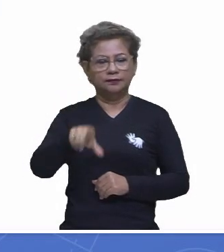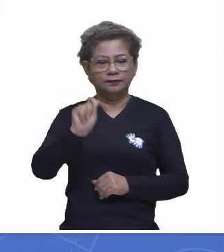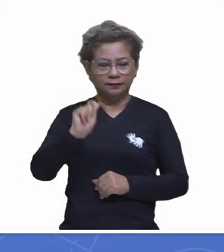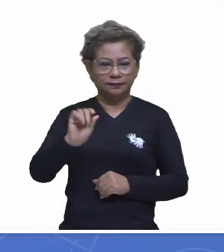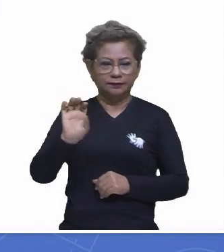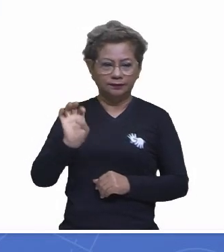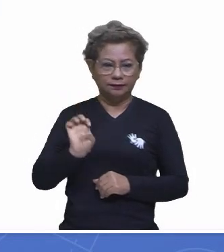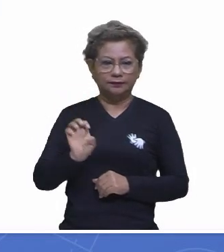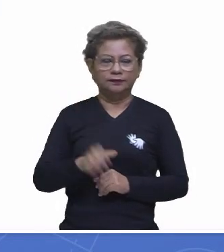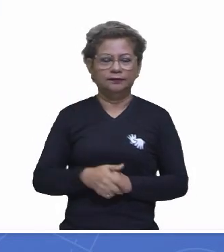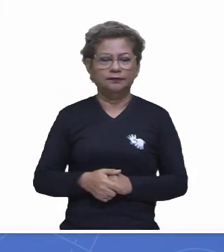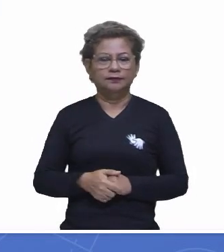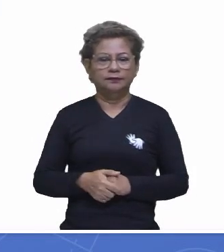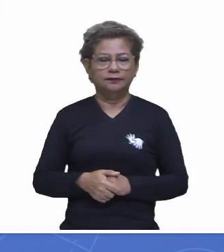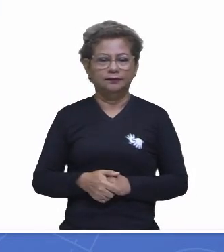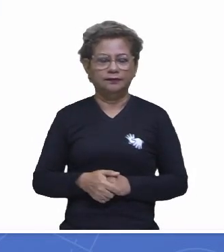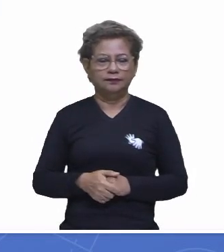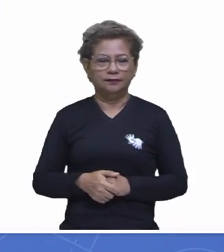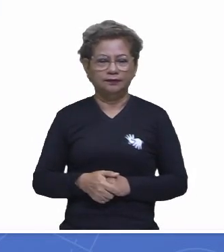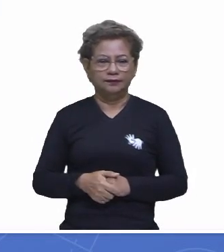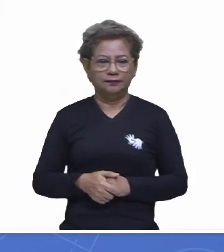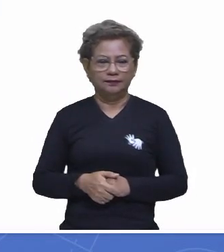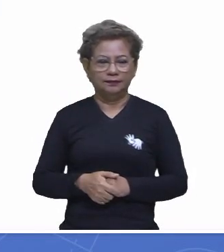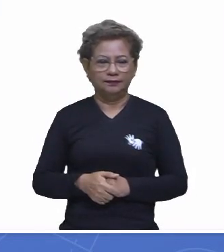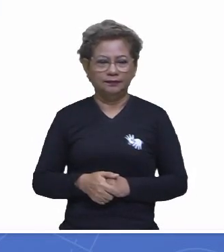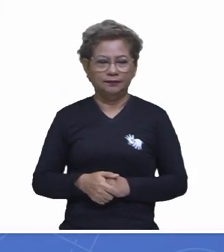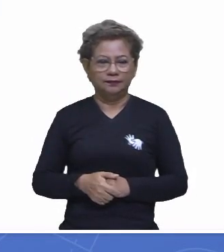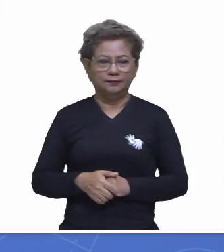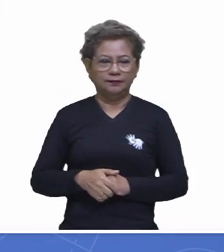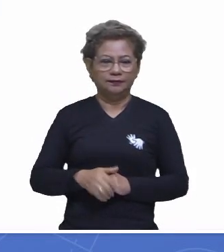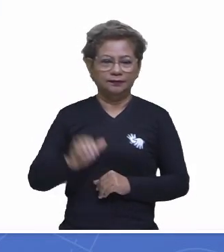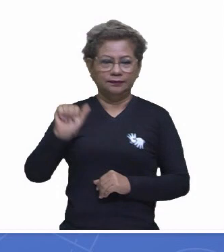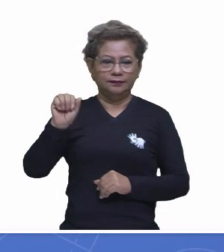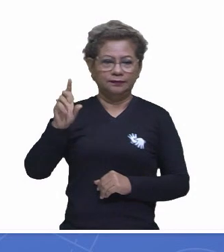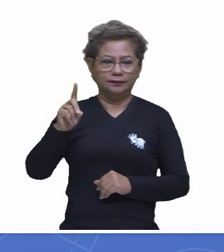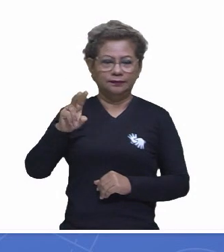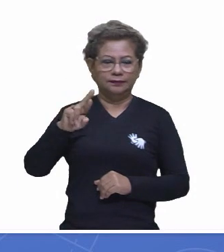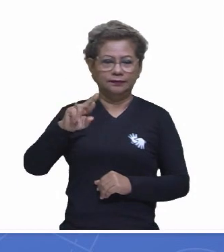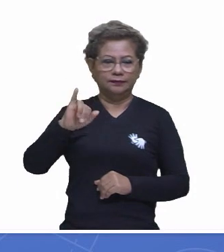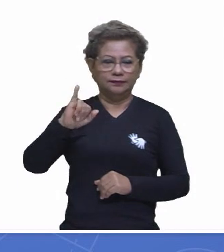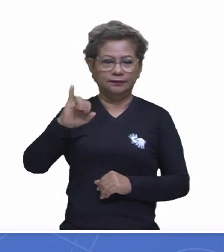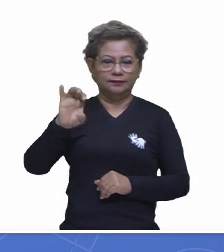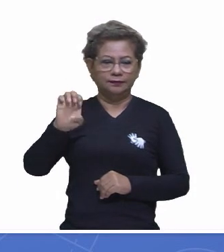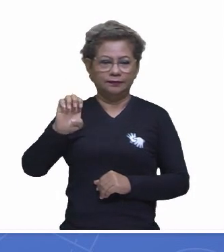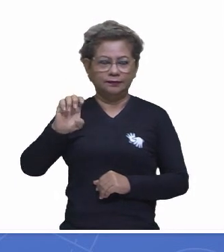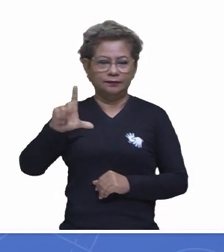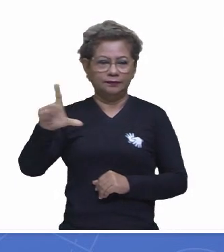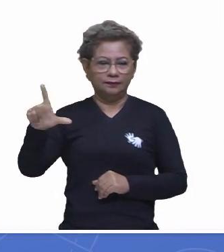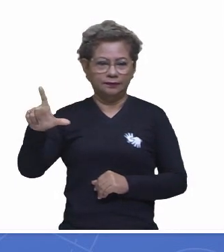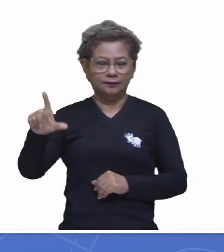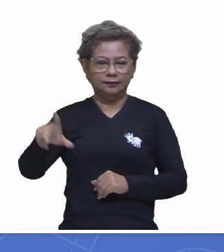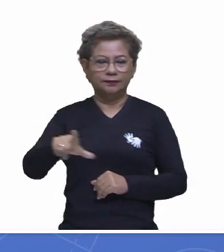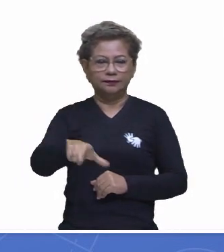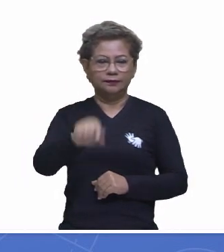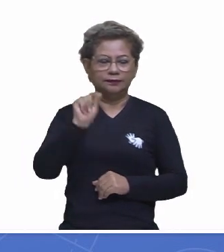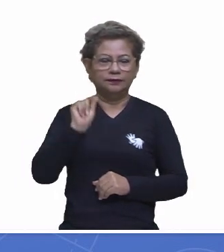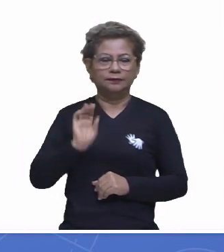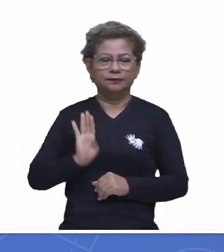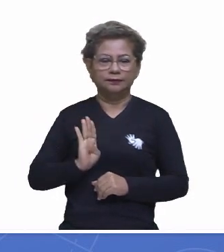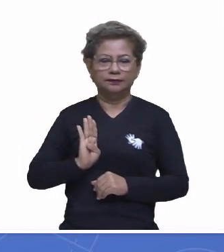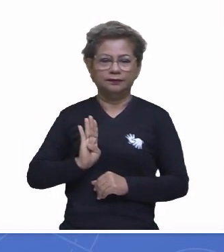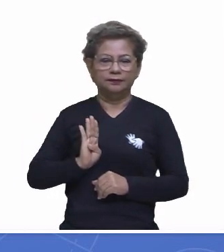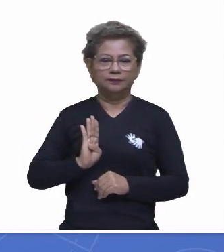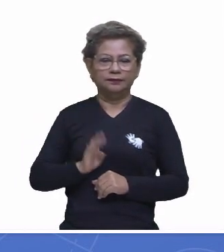Passando que é a letra E. Vamos lá. Adriel, dizendo que é a letra